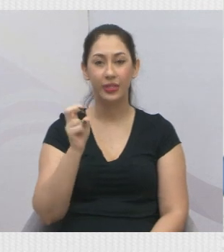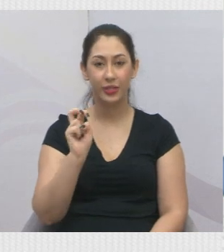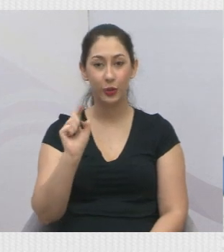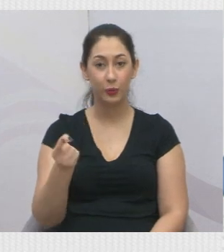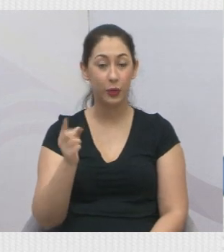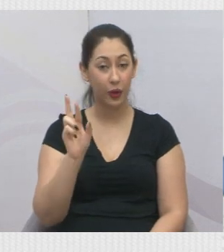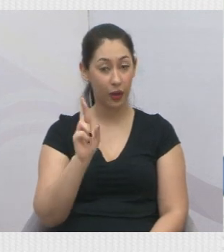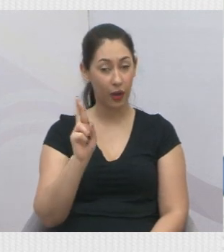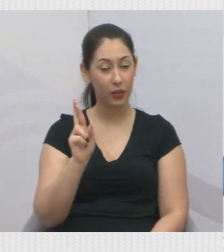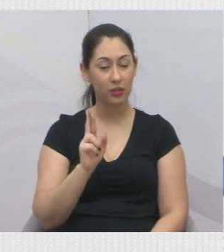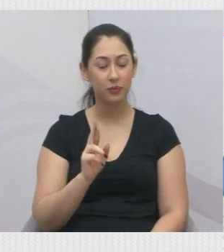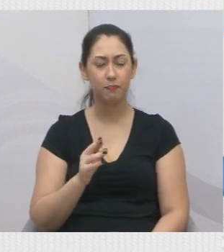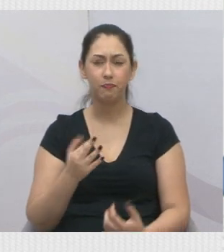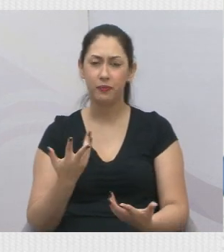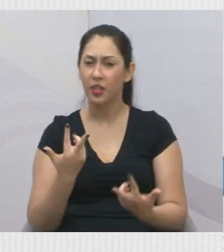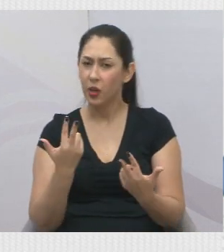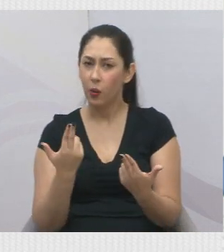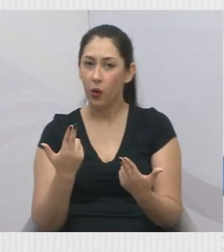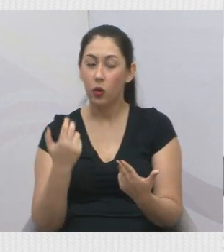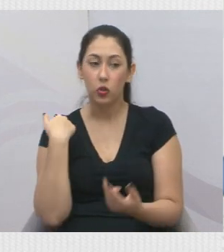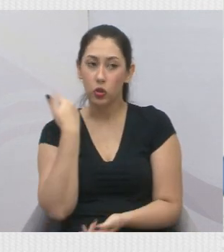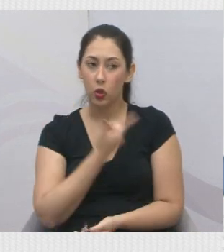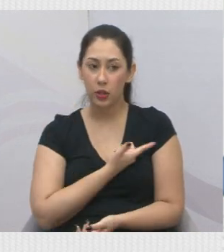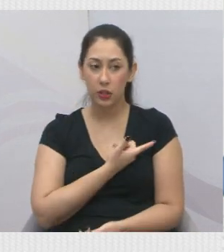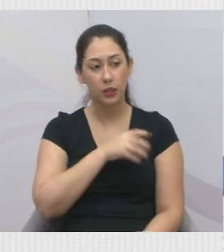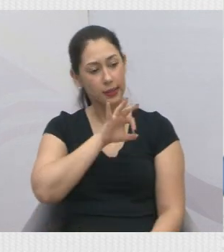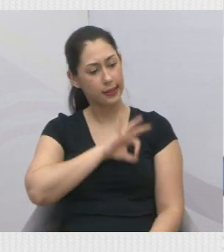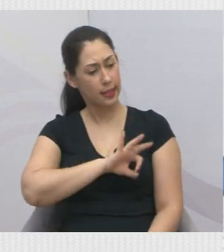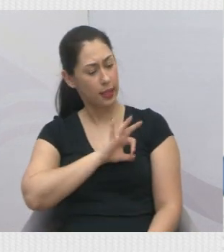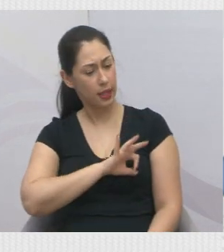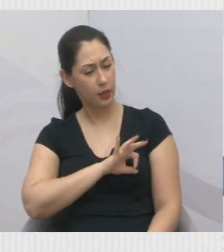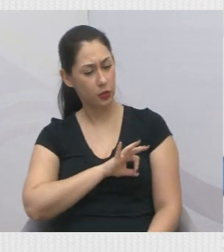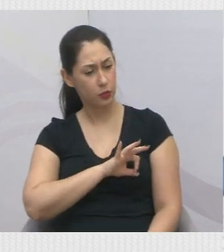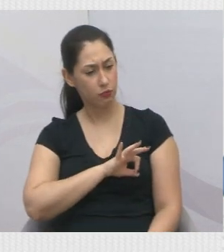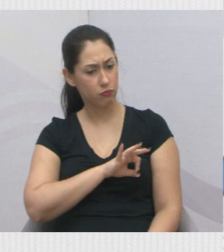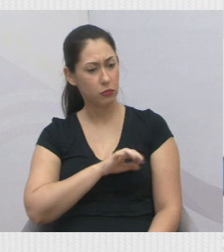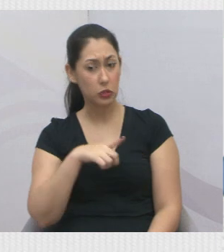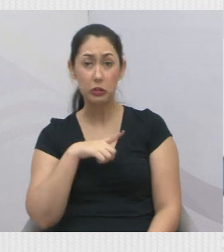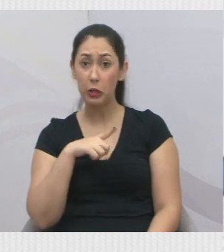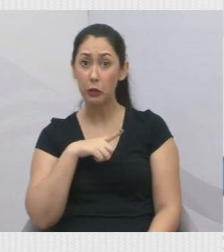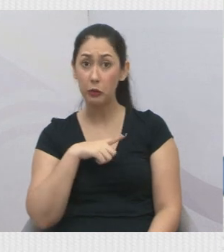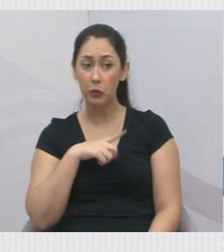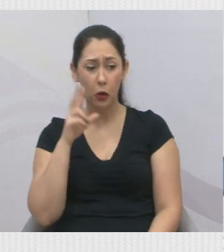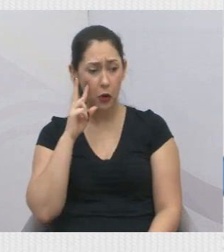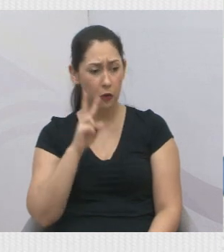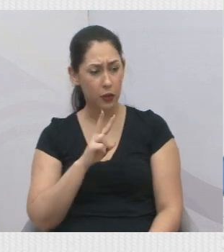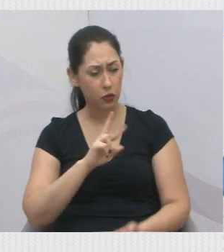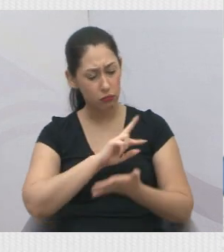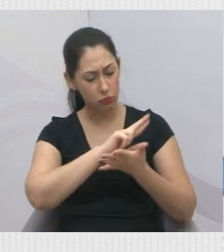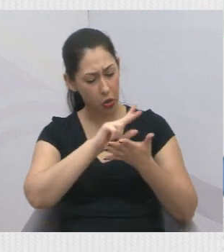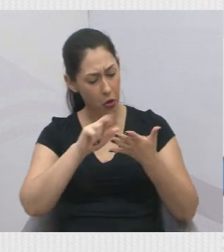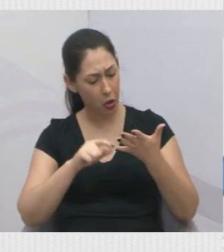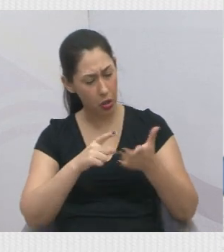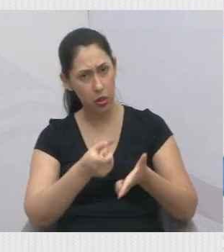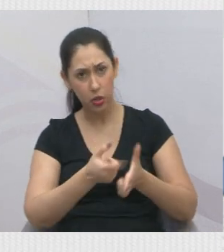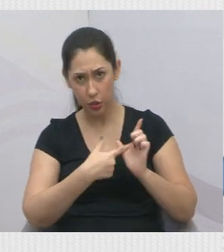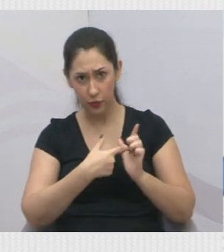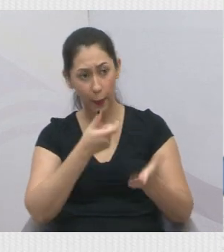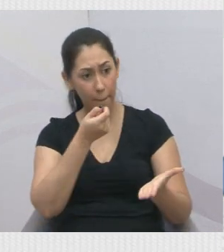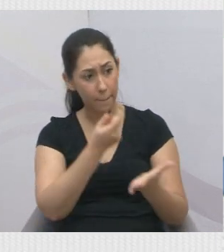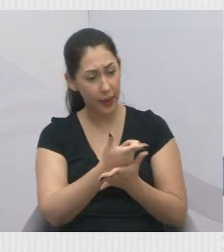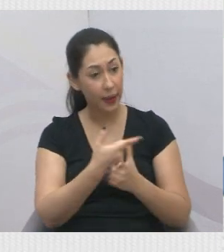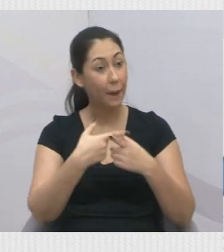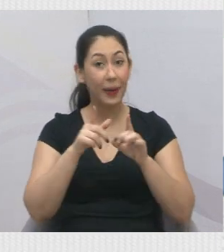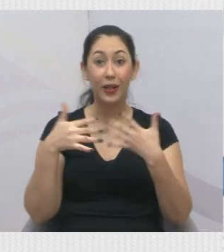R$ 49.685.000. É como se nós estivéssemos pegando a nossa conta de casa, ganhou R$ 1.000, tirei 500 de despesa e eu tenho 500 no meu bolso ainda para passar o